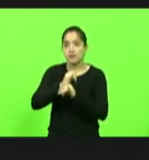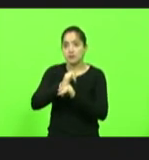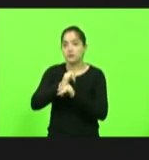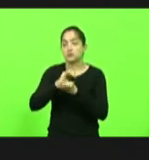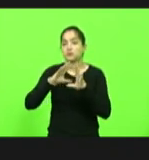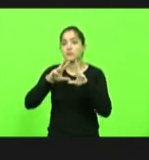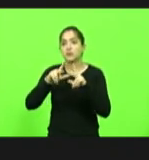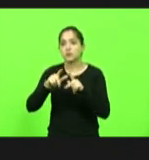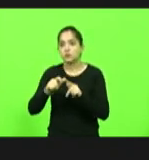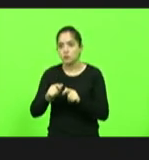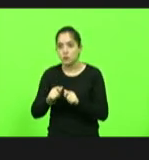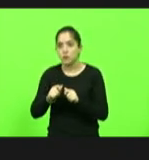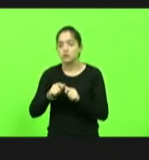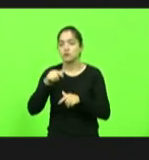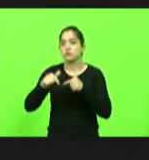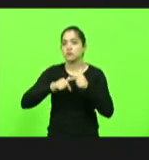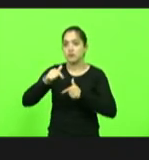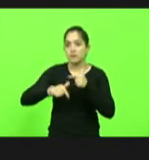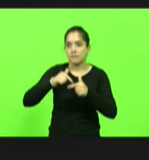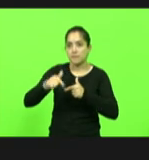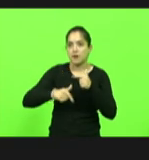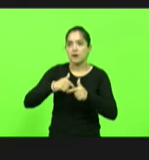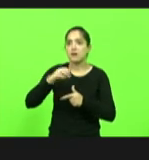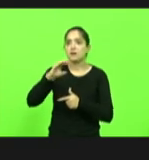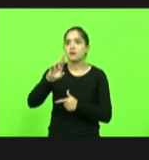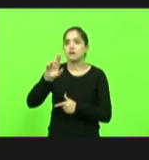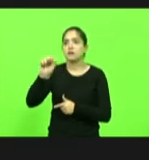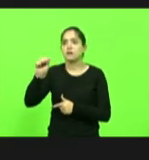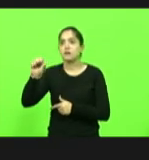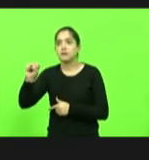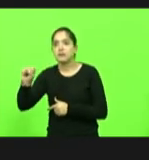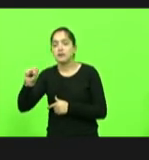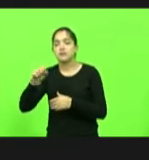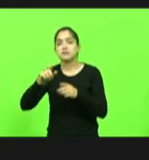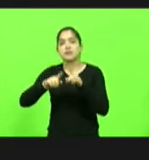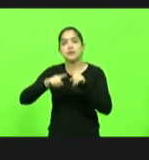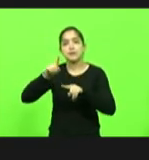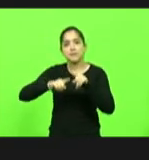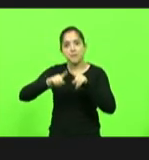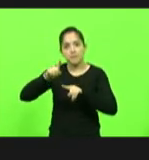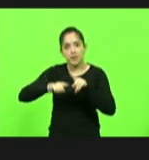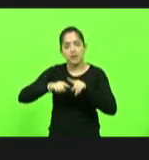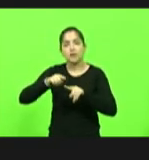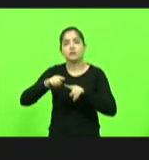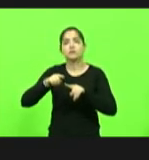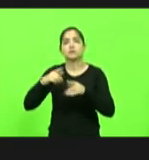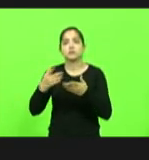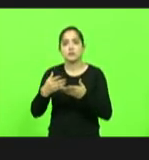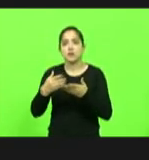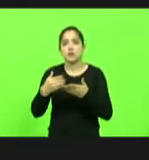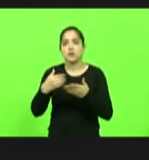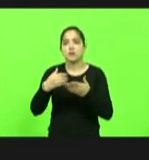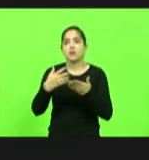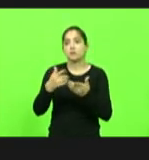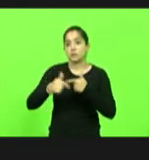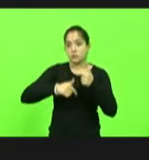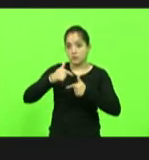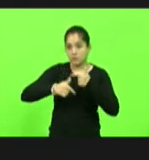os serviços, CRAS, CREAS, equipamento dos trabalhadores com câmara de